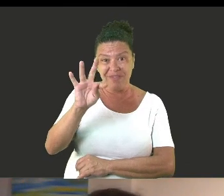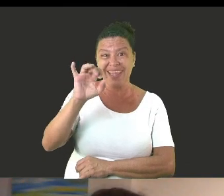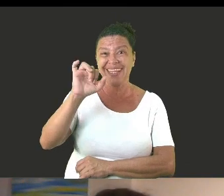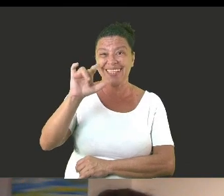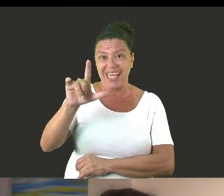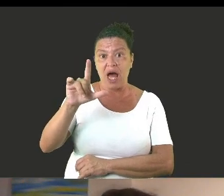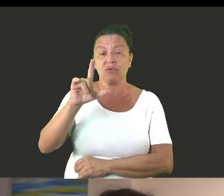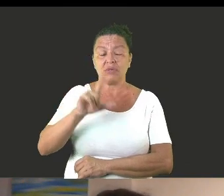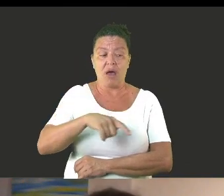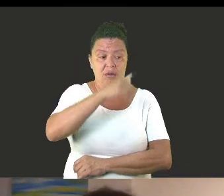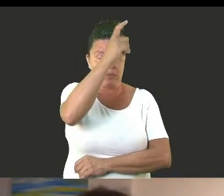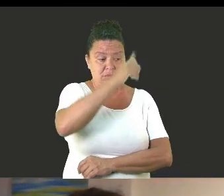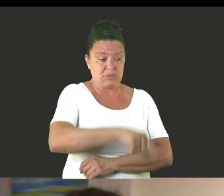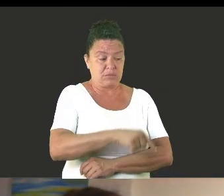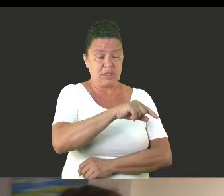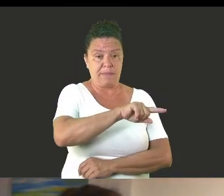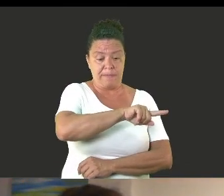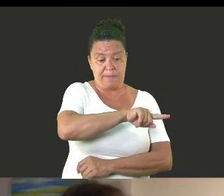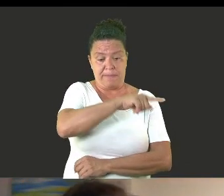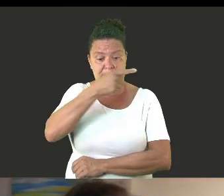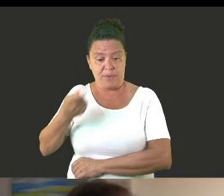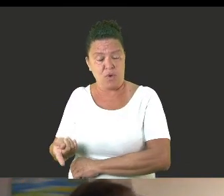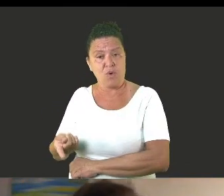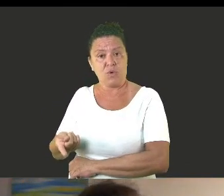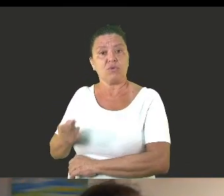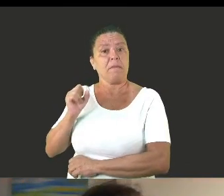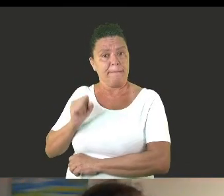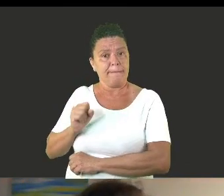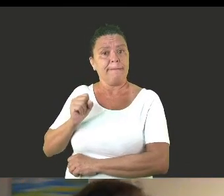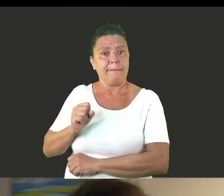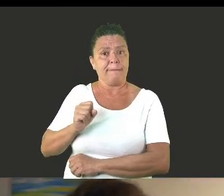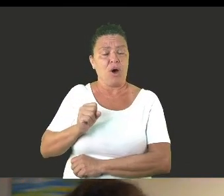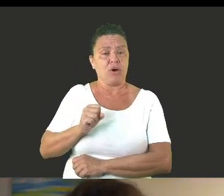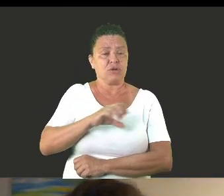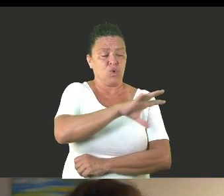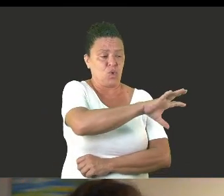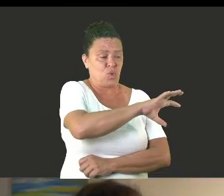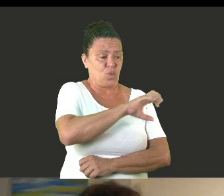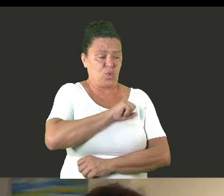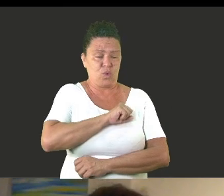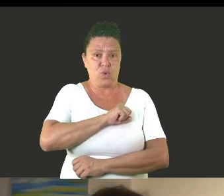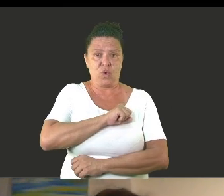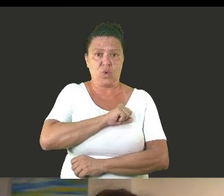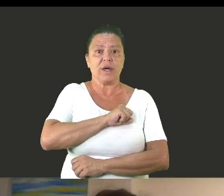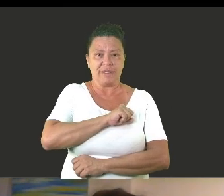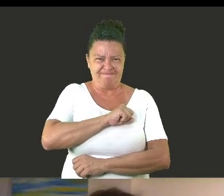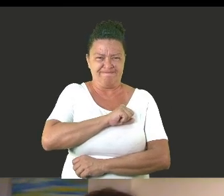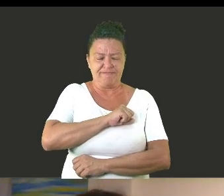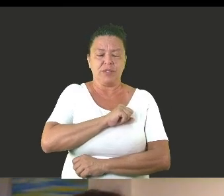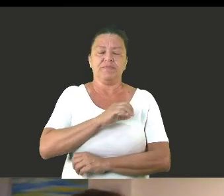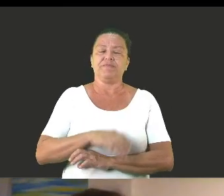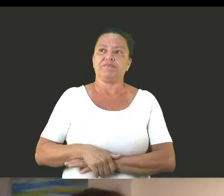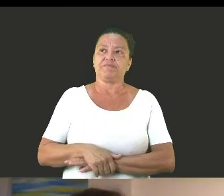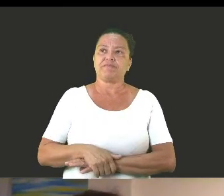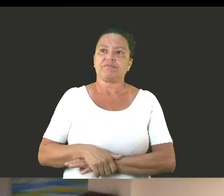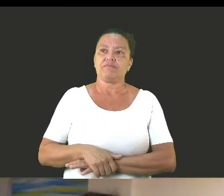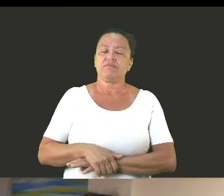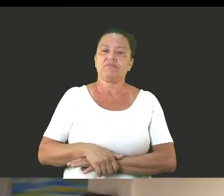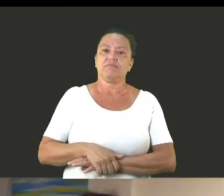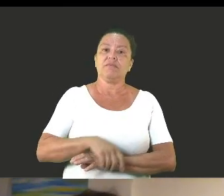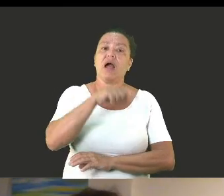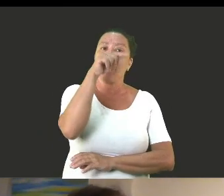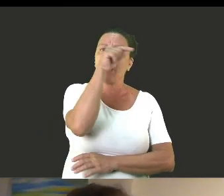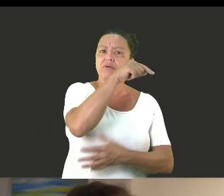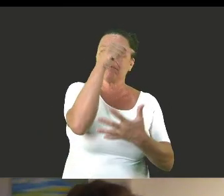um indivíduo para o outro. Ele é transmissível. Então, é justamente essa propriedade,